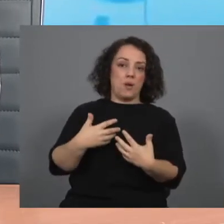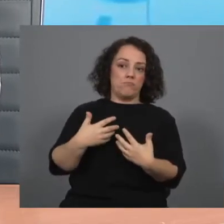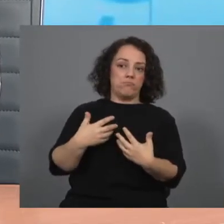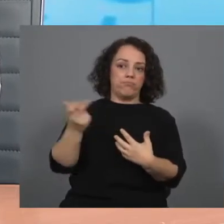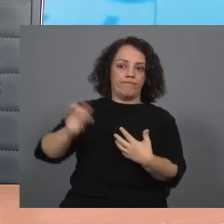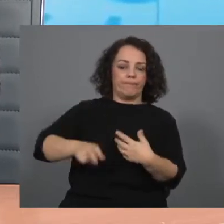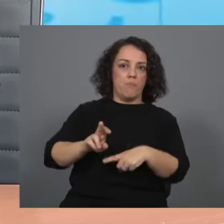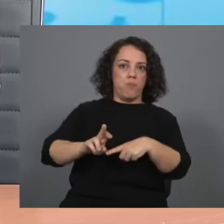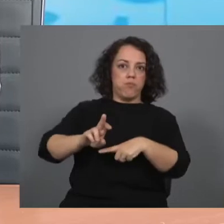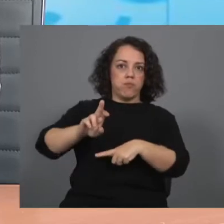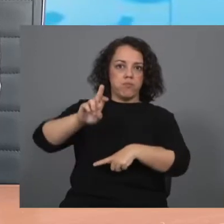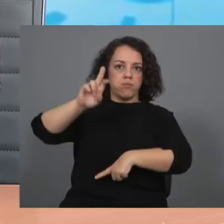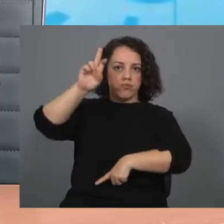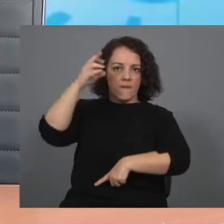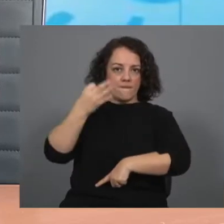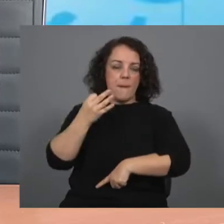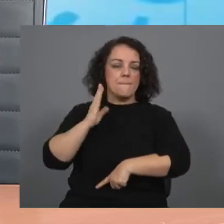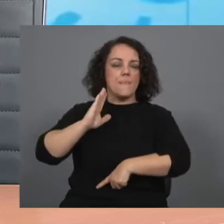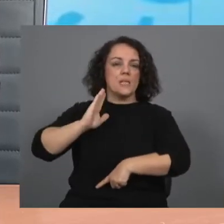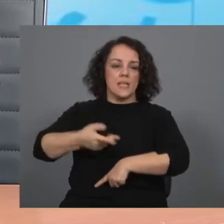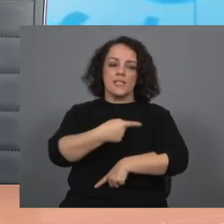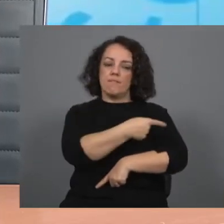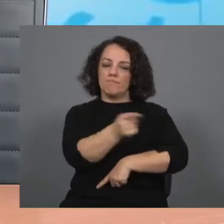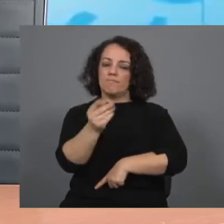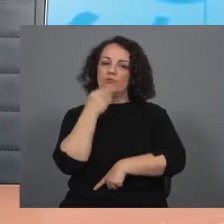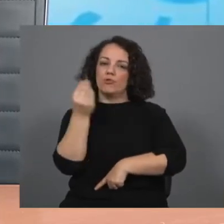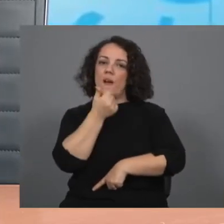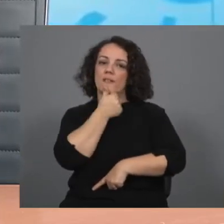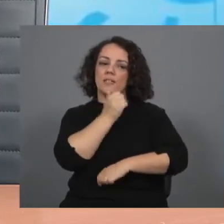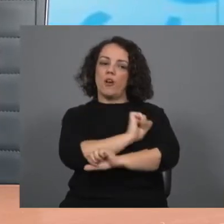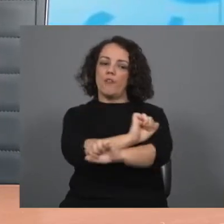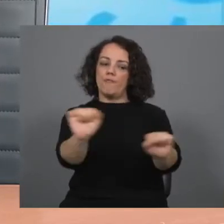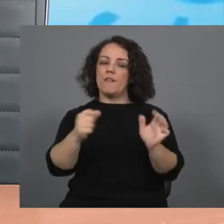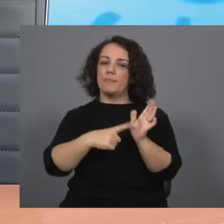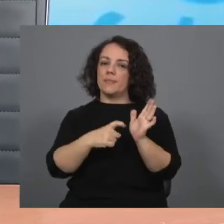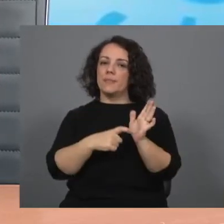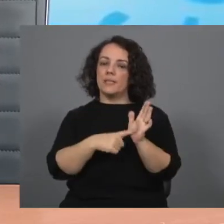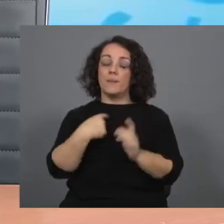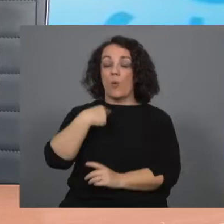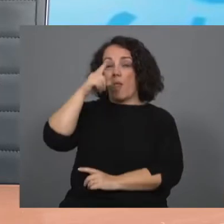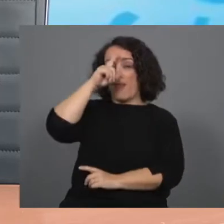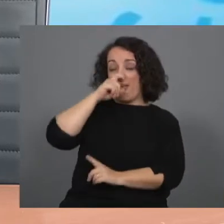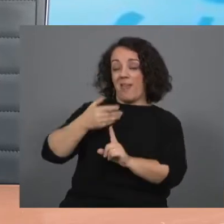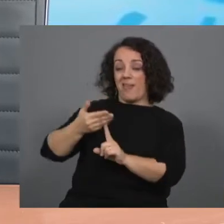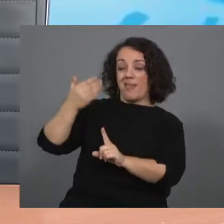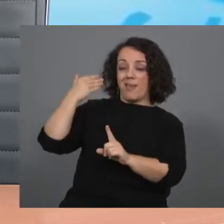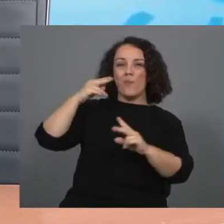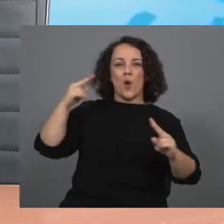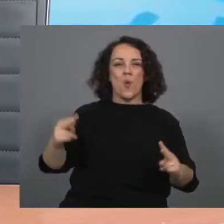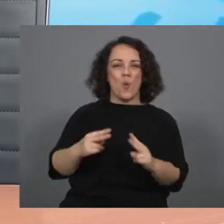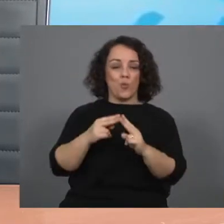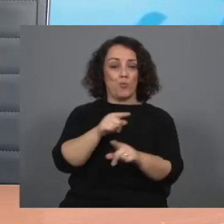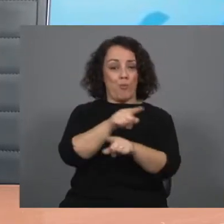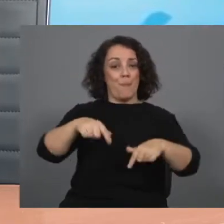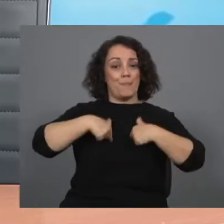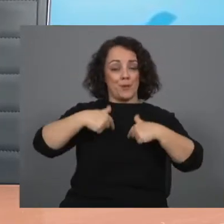atravessar, precisa da decisão da gente mais nova, dos jovens. E lembro-me que nas jornadas nos foi dito, precisamente pelos jovens